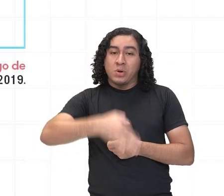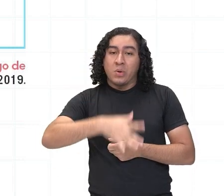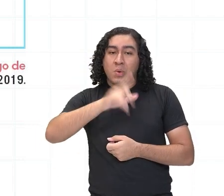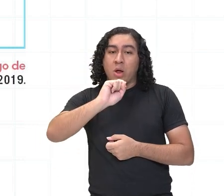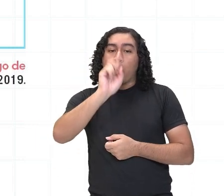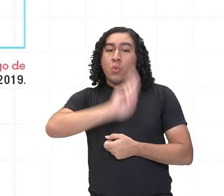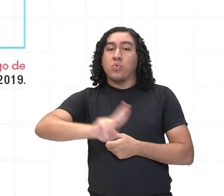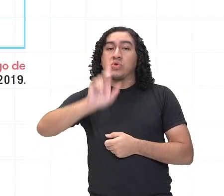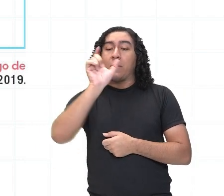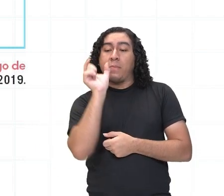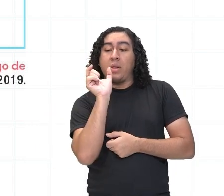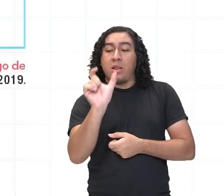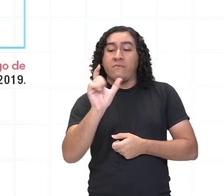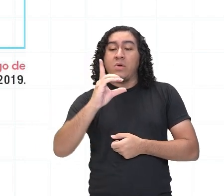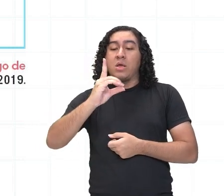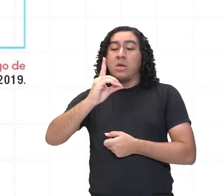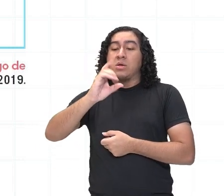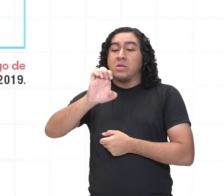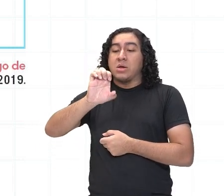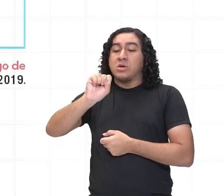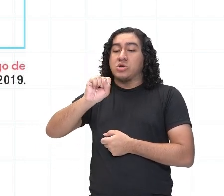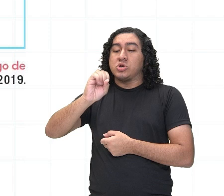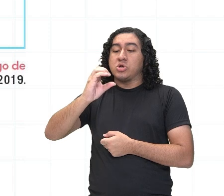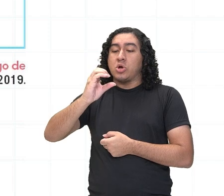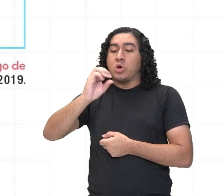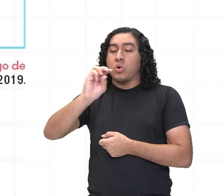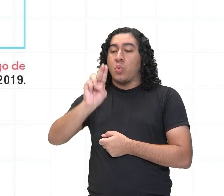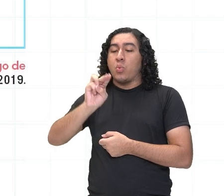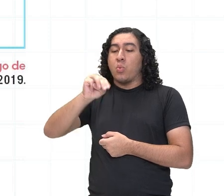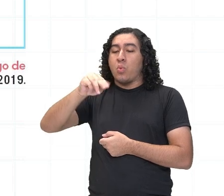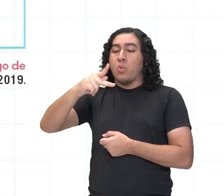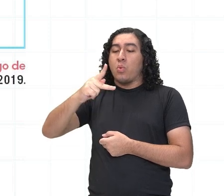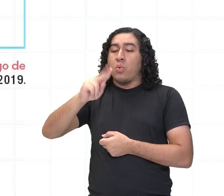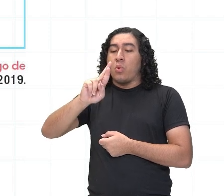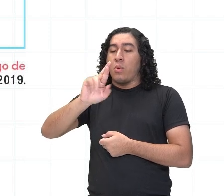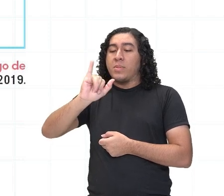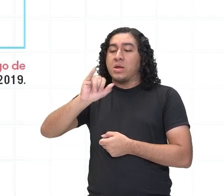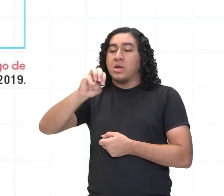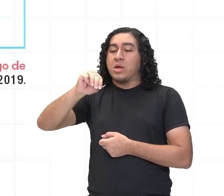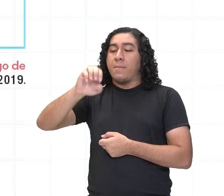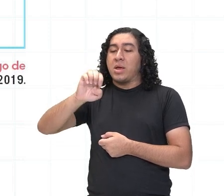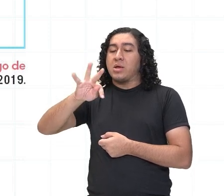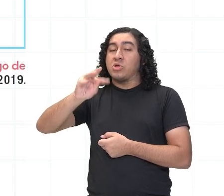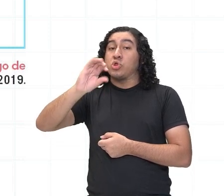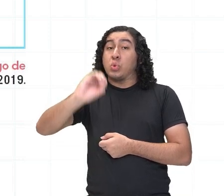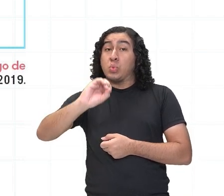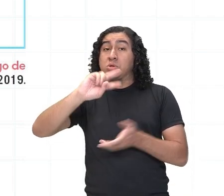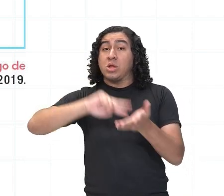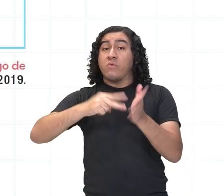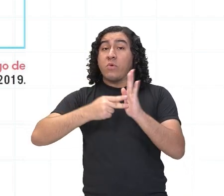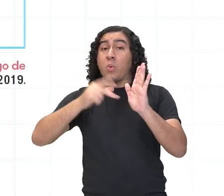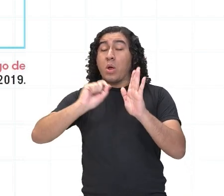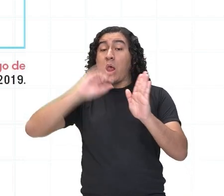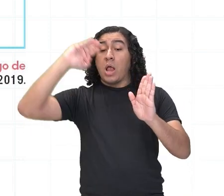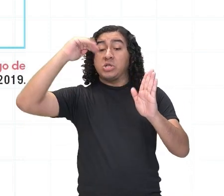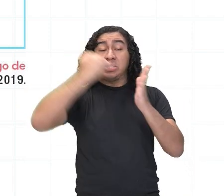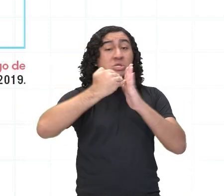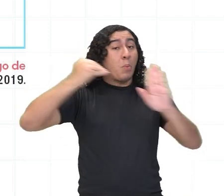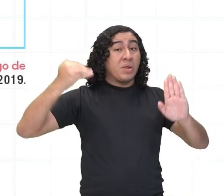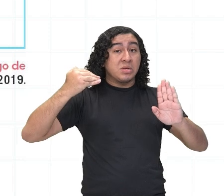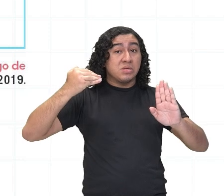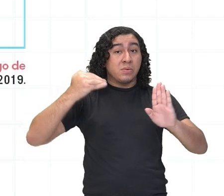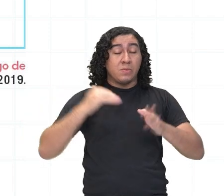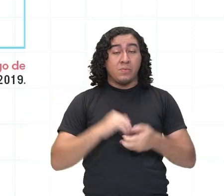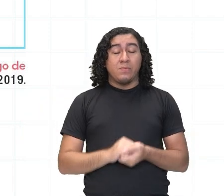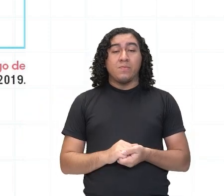termo descumprimento da lei, não é? Ele claramente está se colocando contra. Quando ele diz,